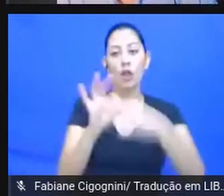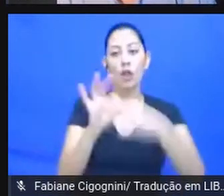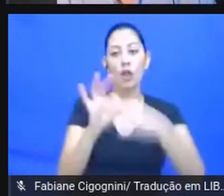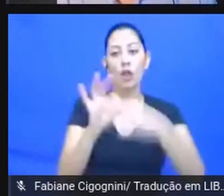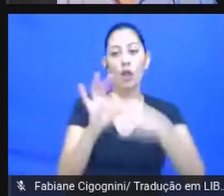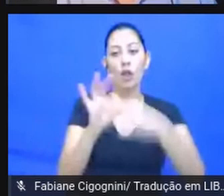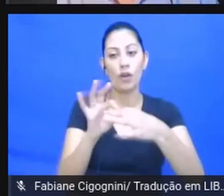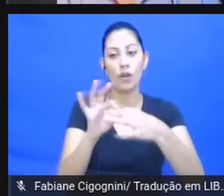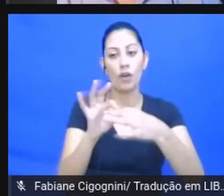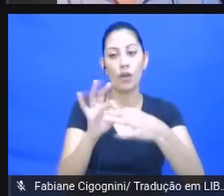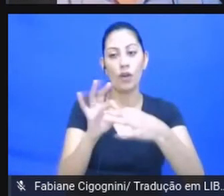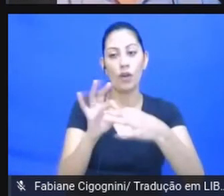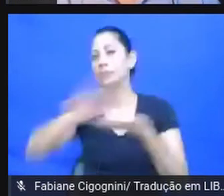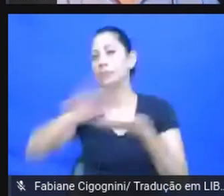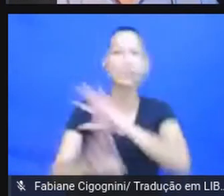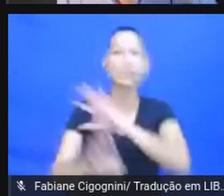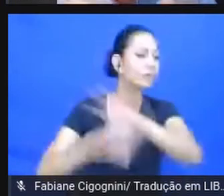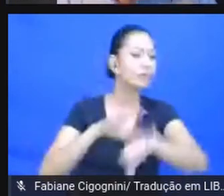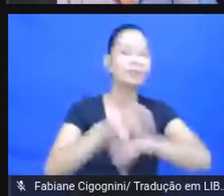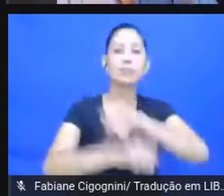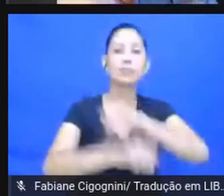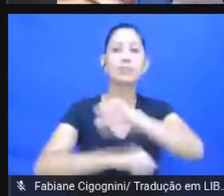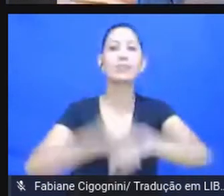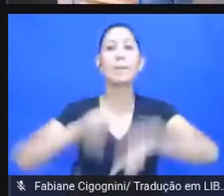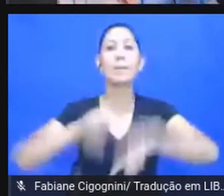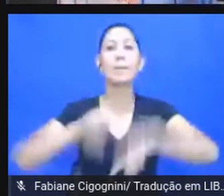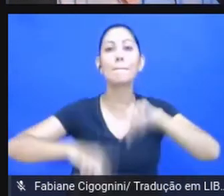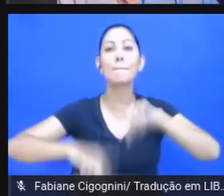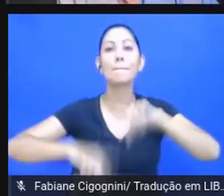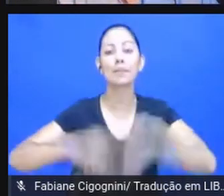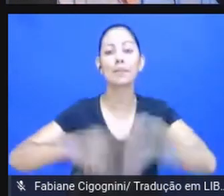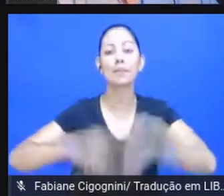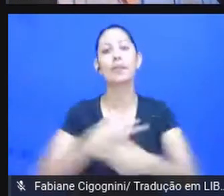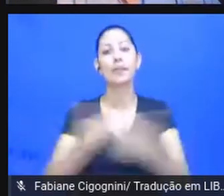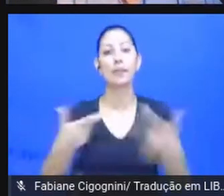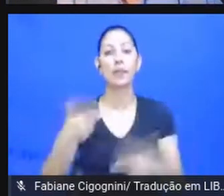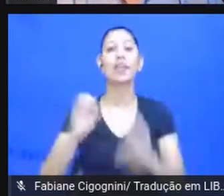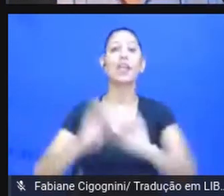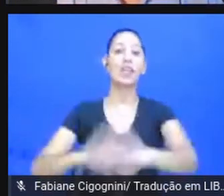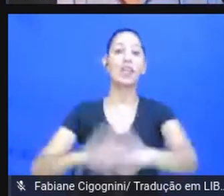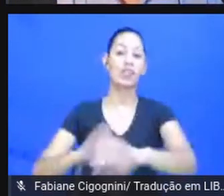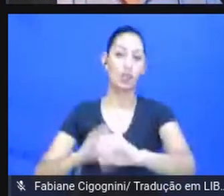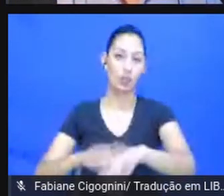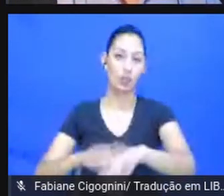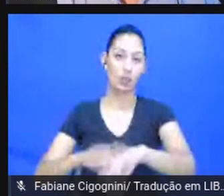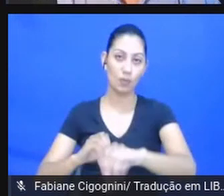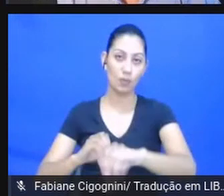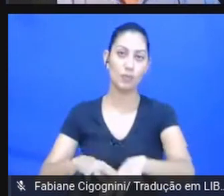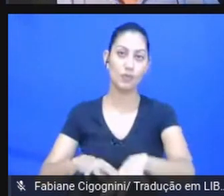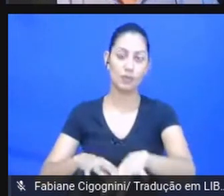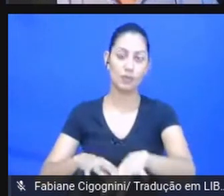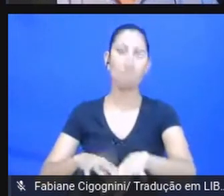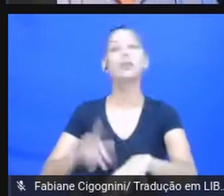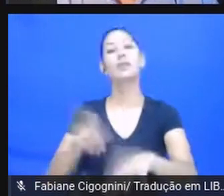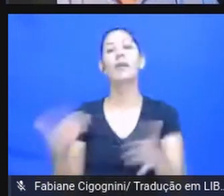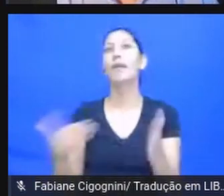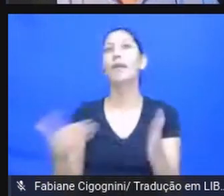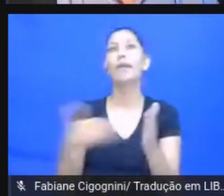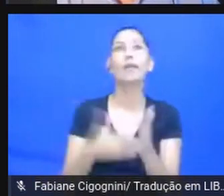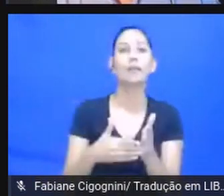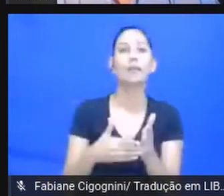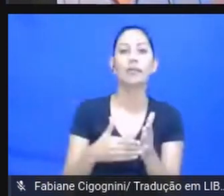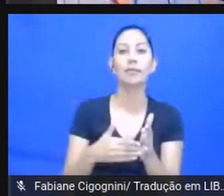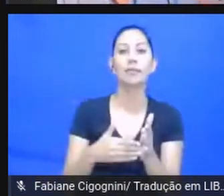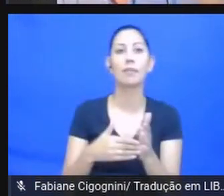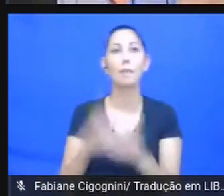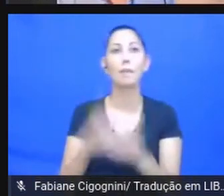exploração enfim, nichos desde a educação até os 2